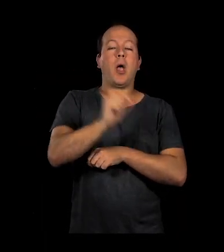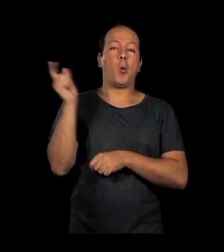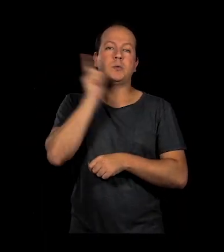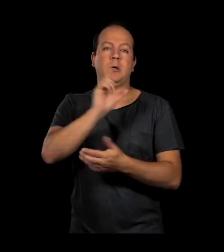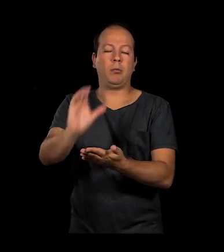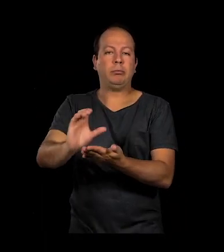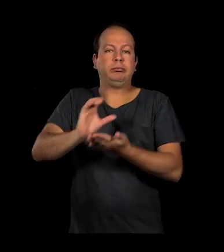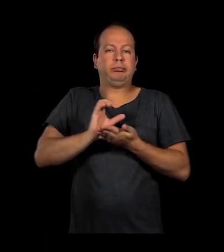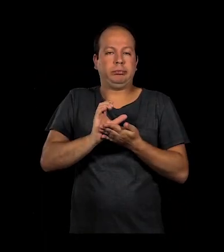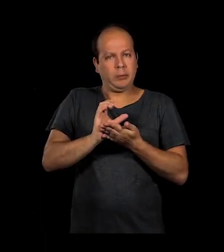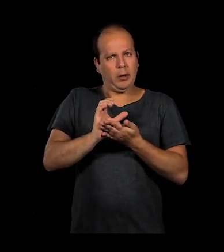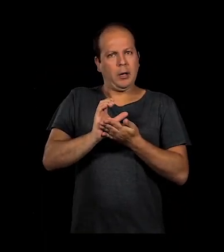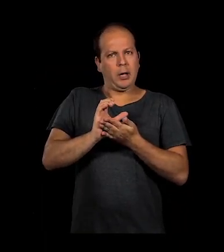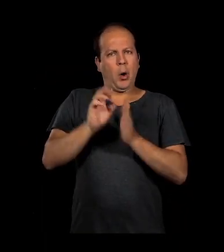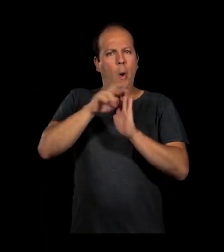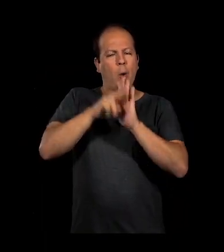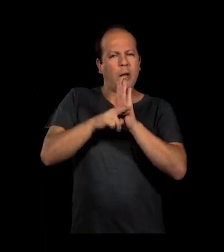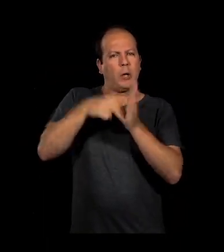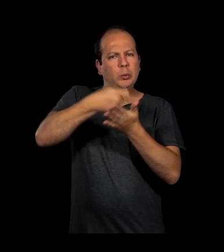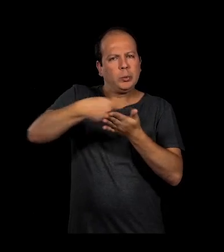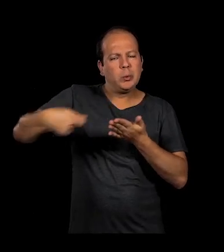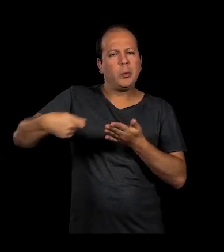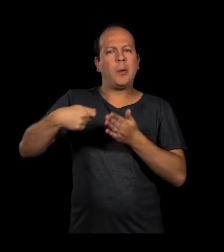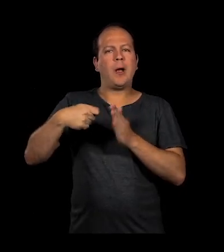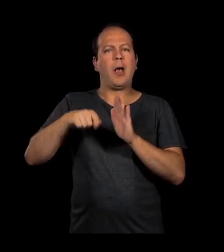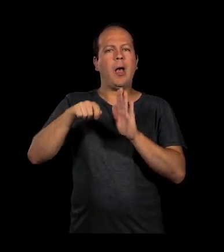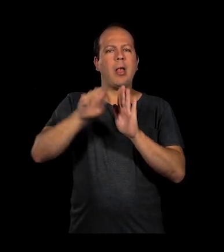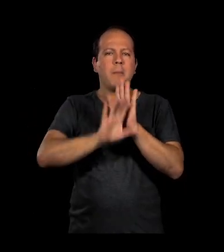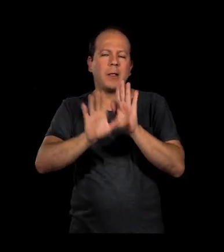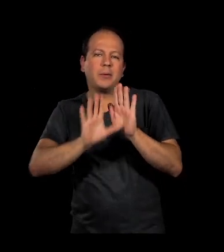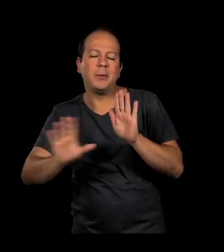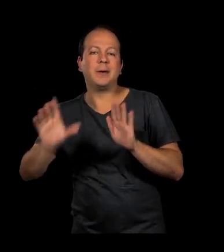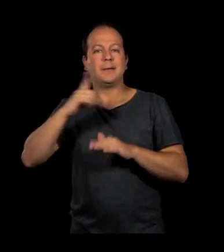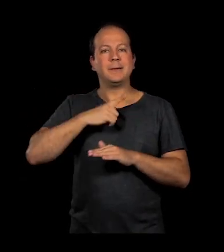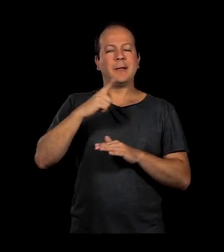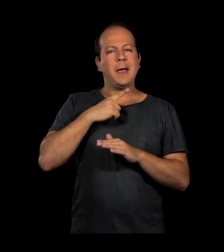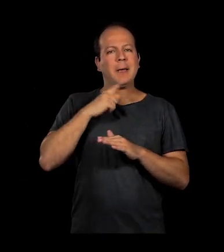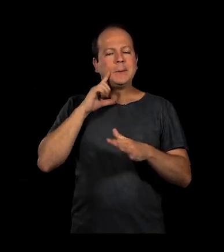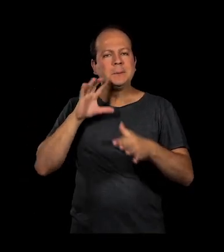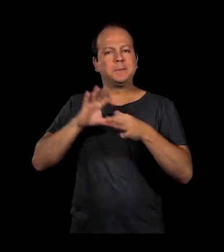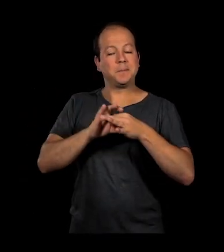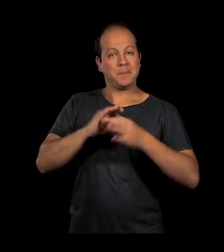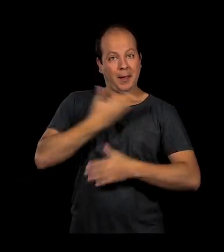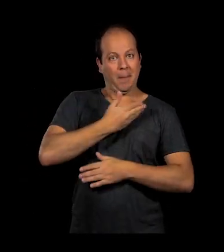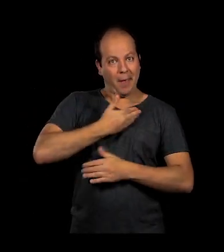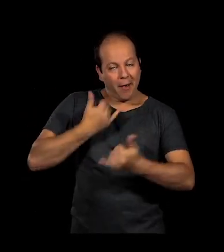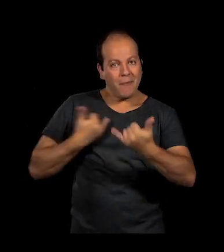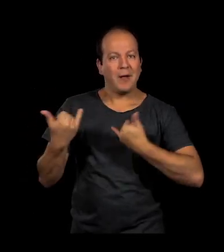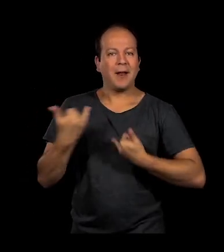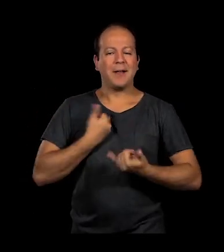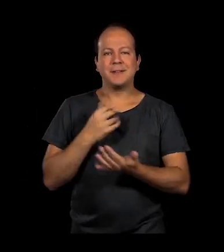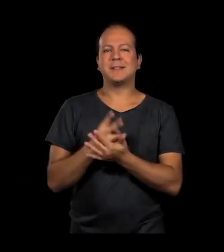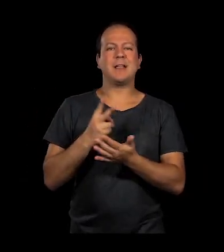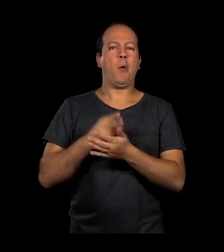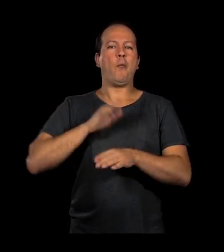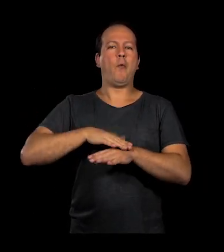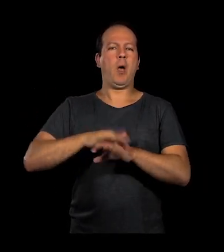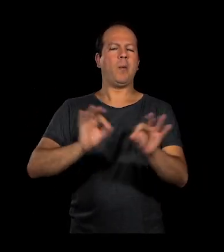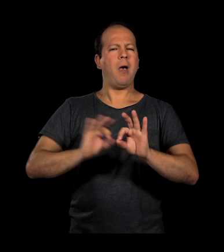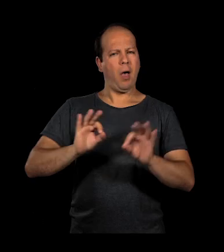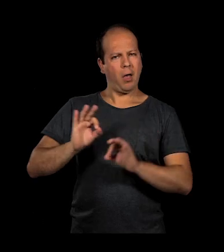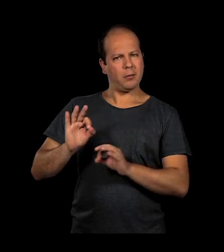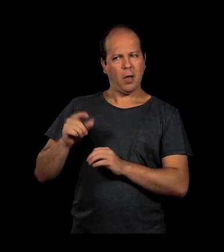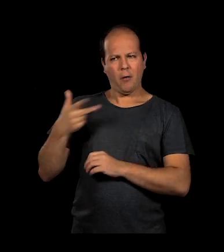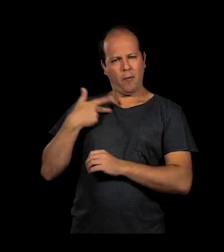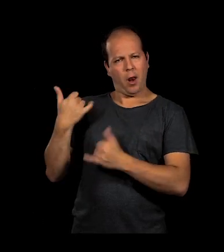grana tem conseguiu roteiro tem conseguido animadores então fazer uma composição uma amiga minha placa eu falava não faço nada afinal